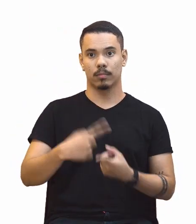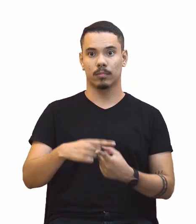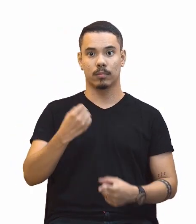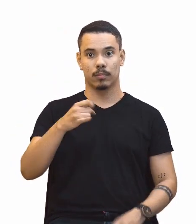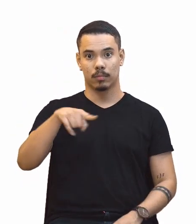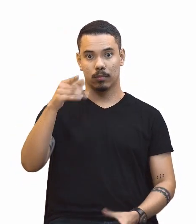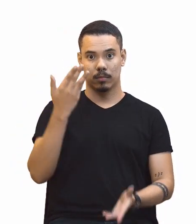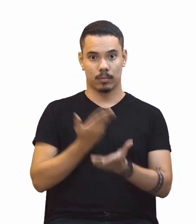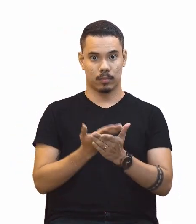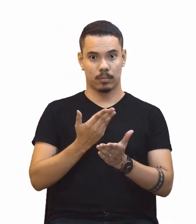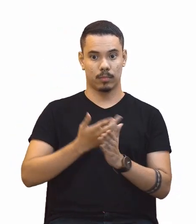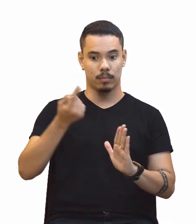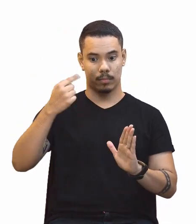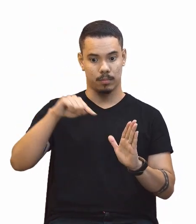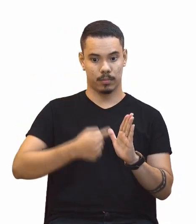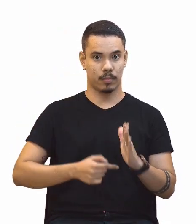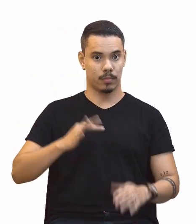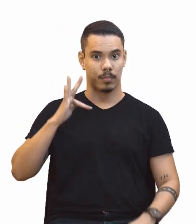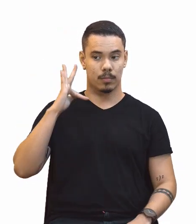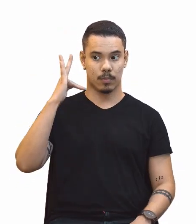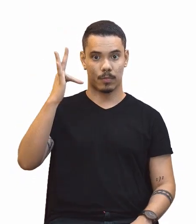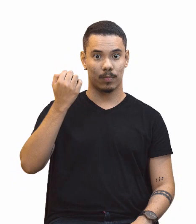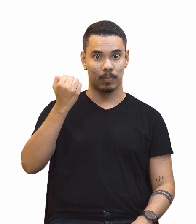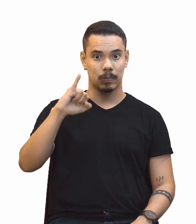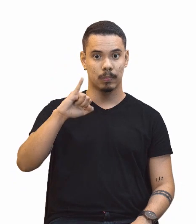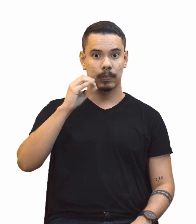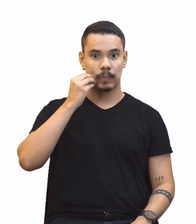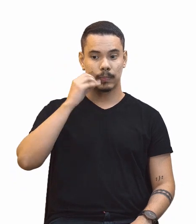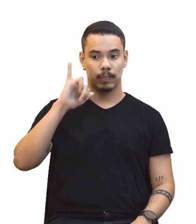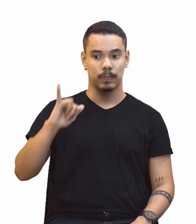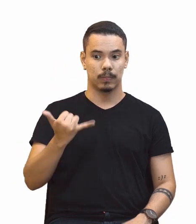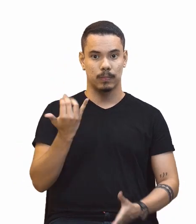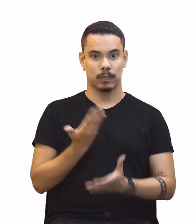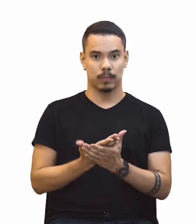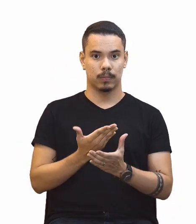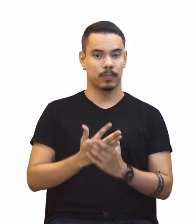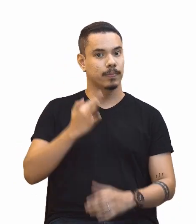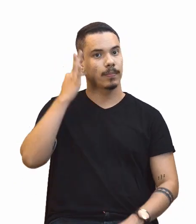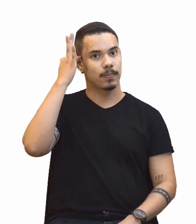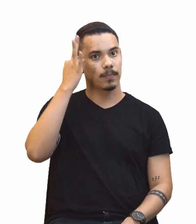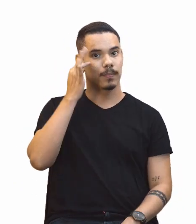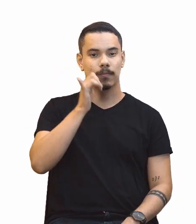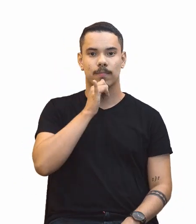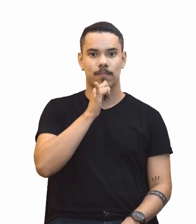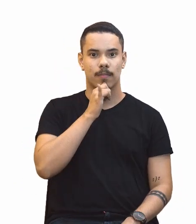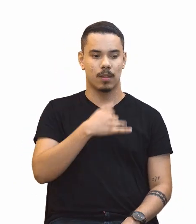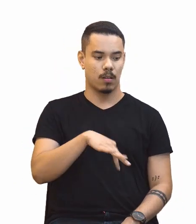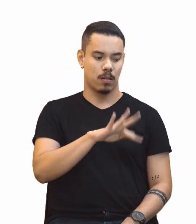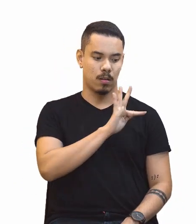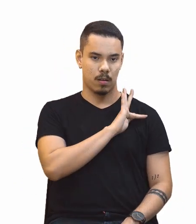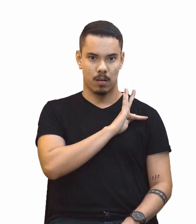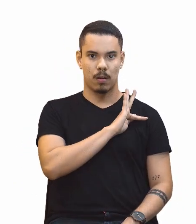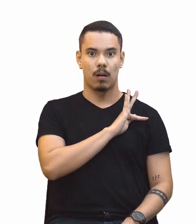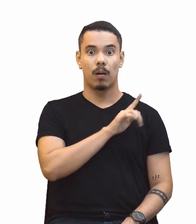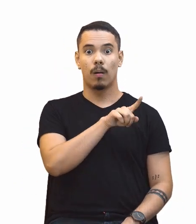mais a fundo, se um dia tiverem a oportunidade de estudar de fato a filosofia, por exemplo, na faculdade, a alegoria da caverna de